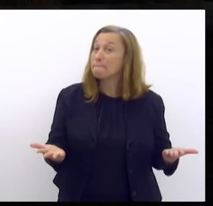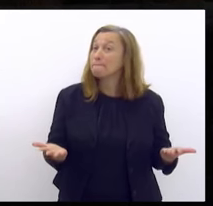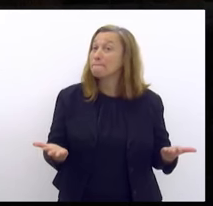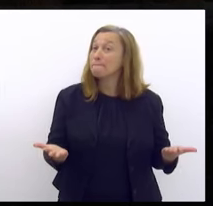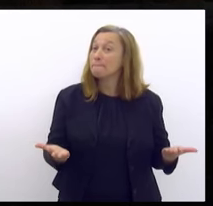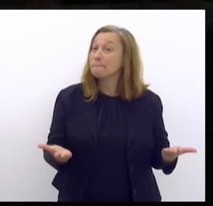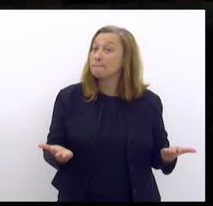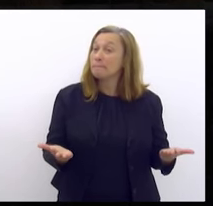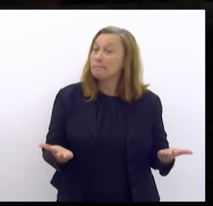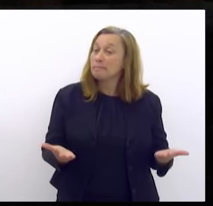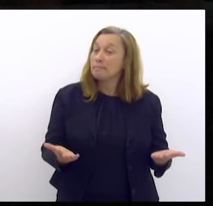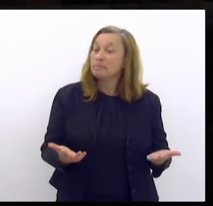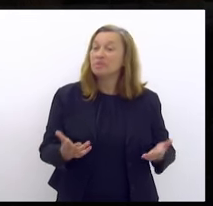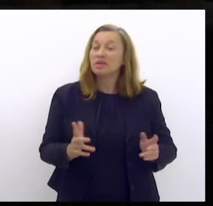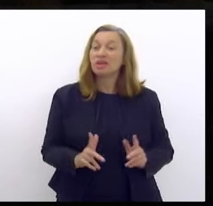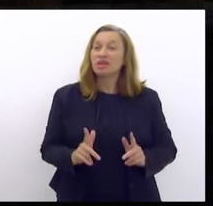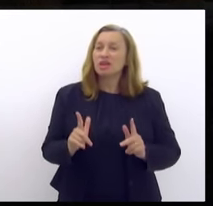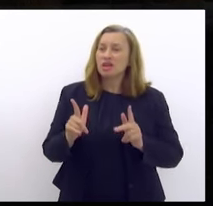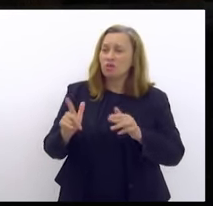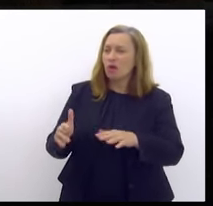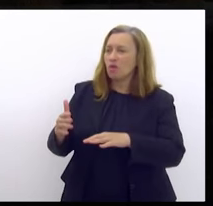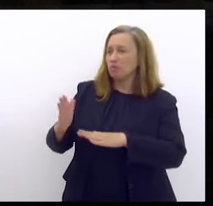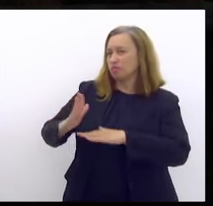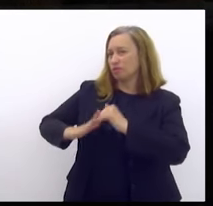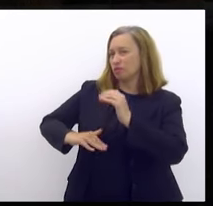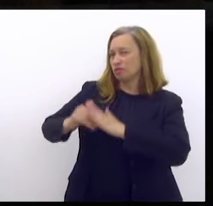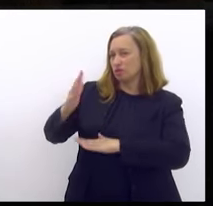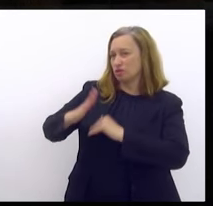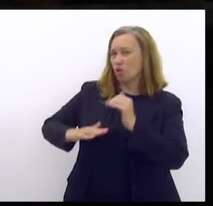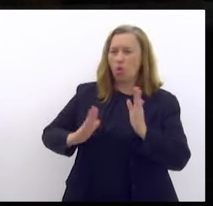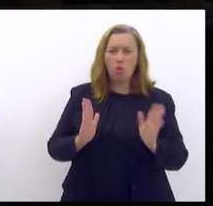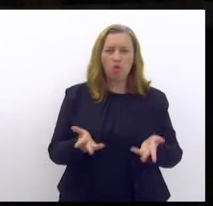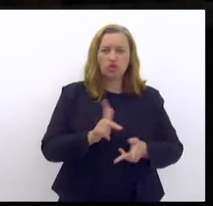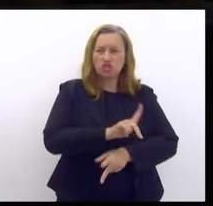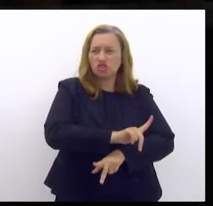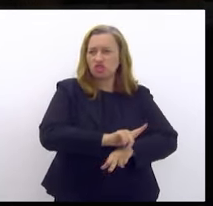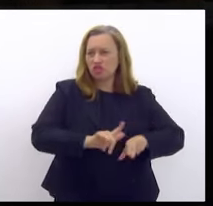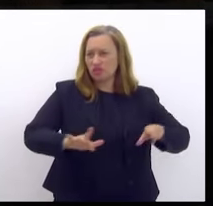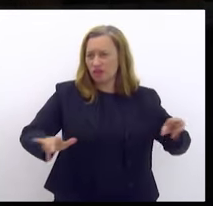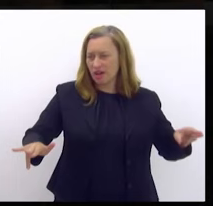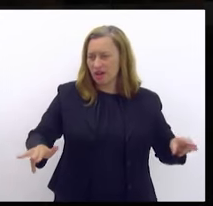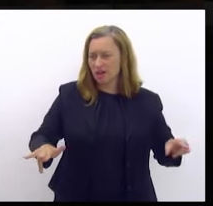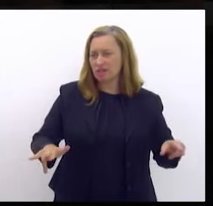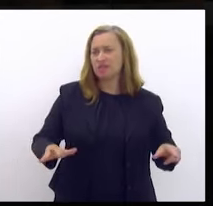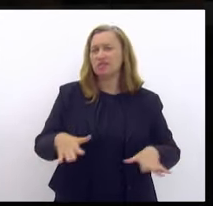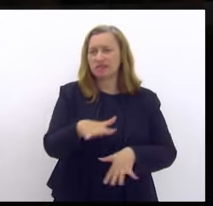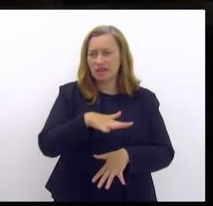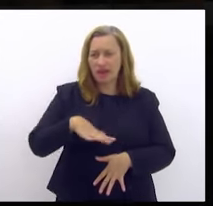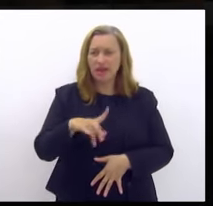que estes mesmos técnicos, e hoje tem diversas